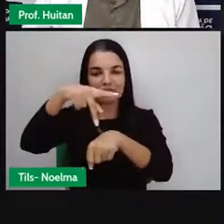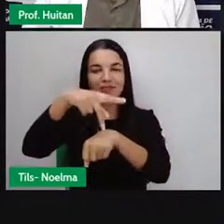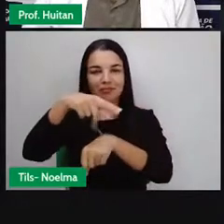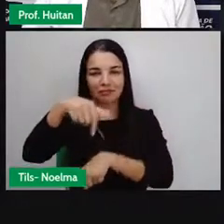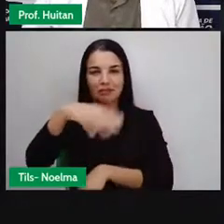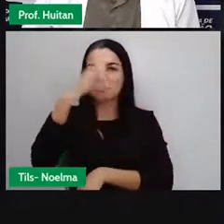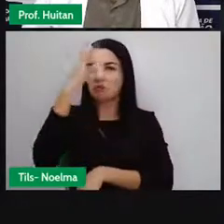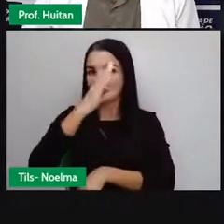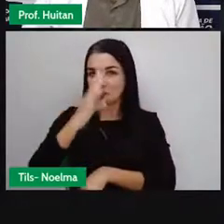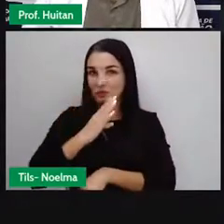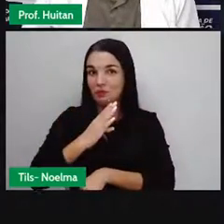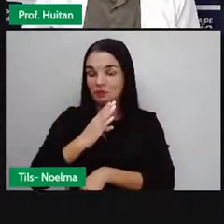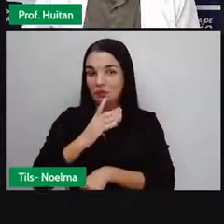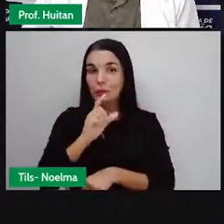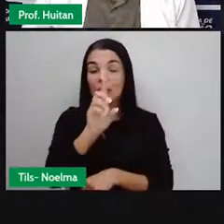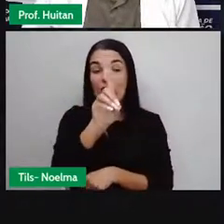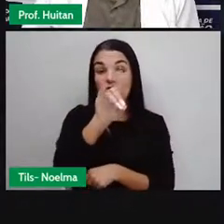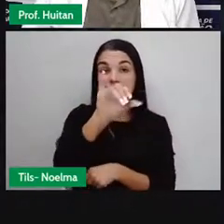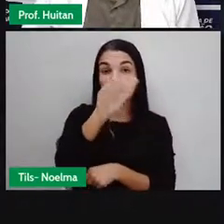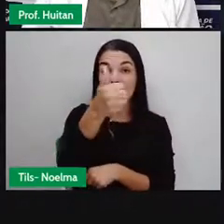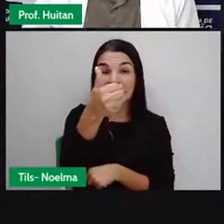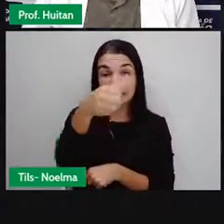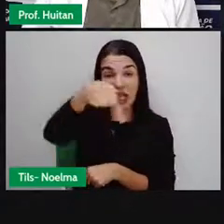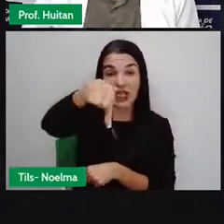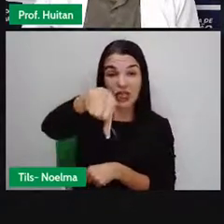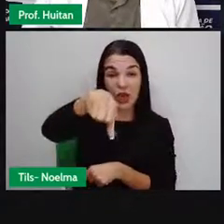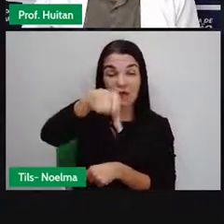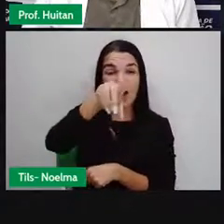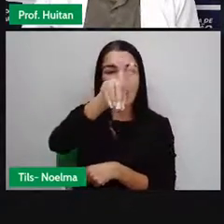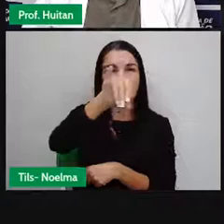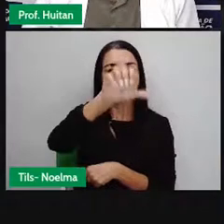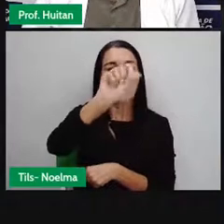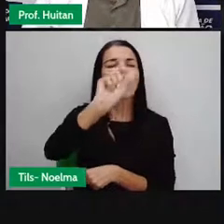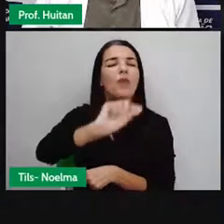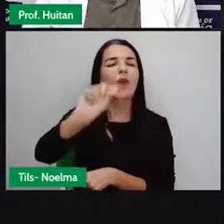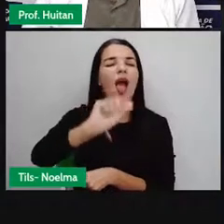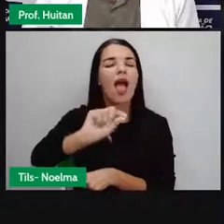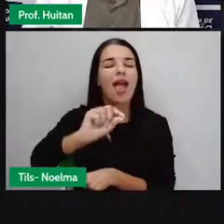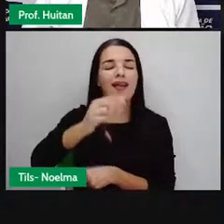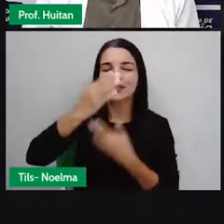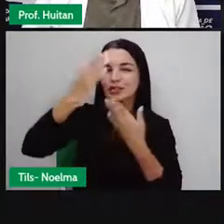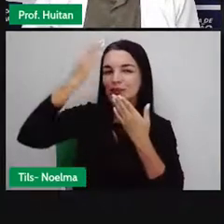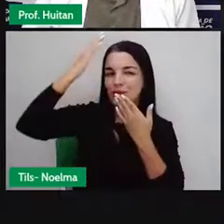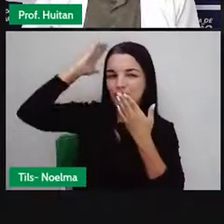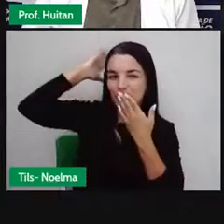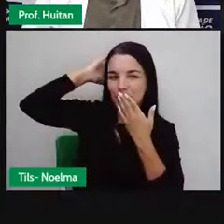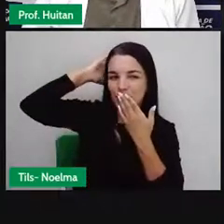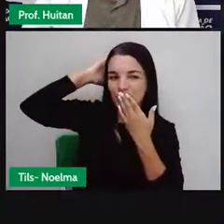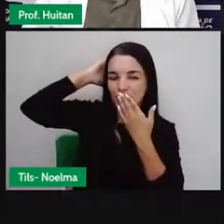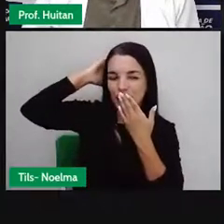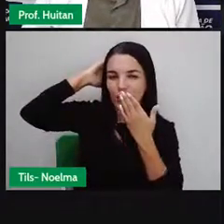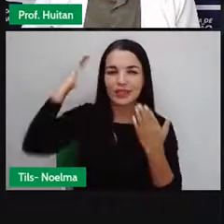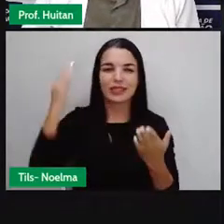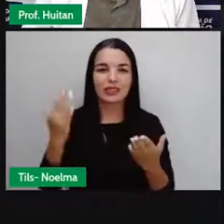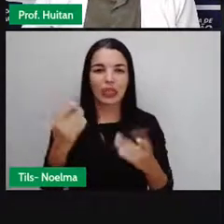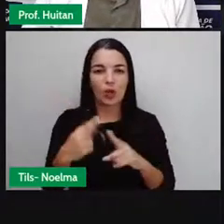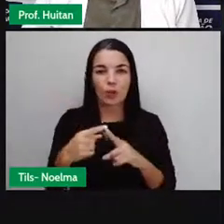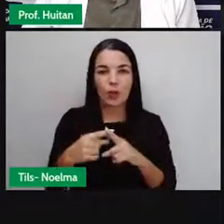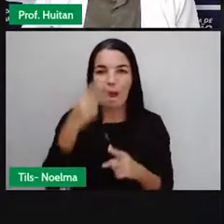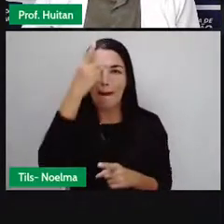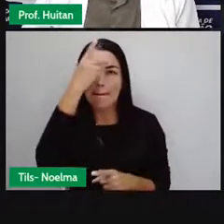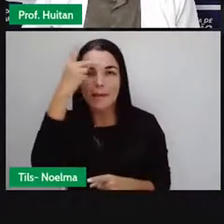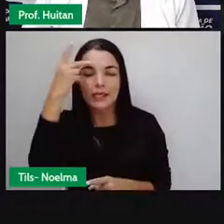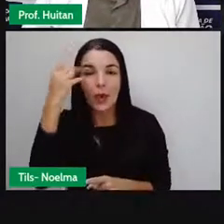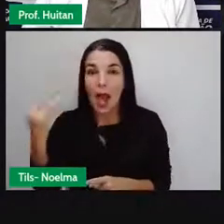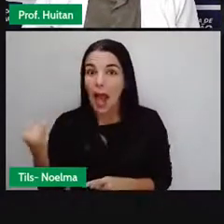18. Dia 19 é o Dia do Indígena, não é? Essas pessoas tão